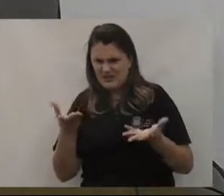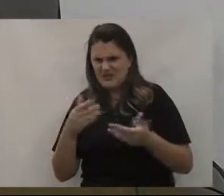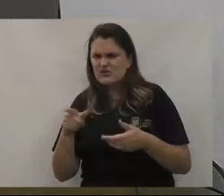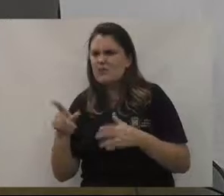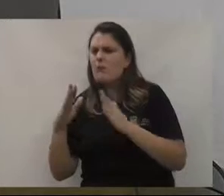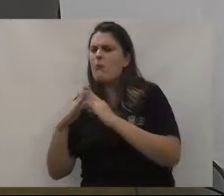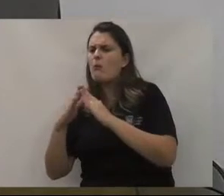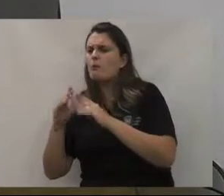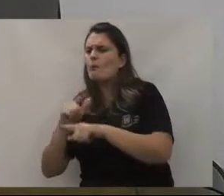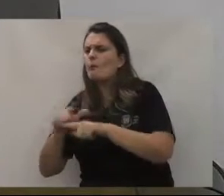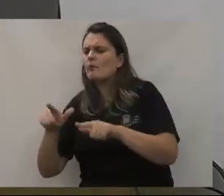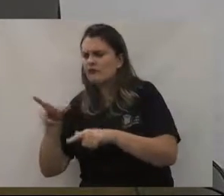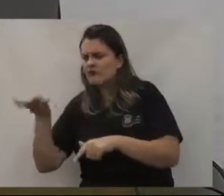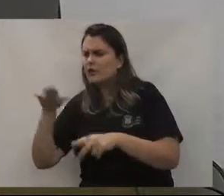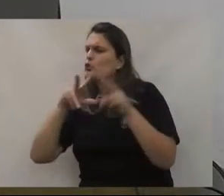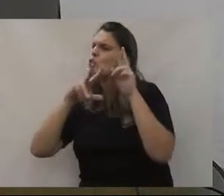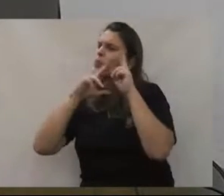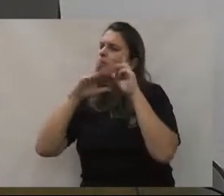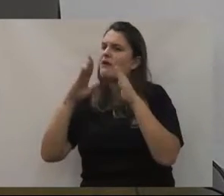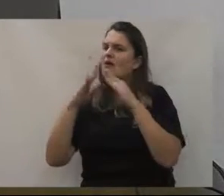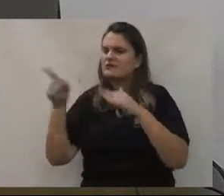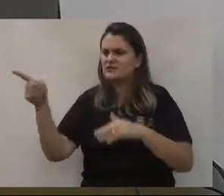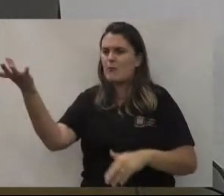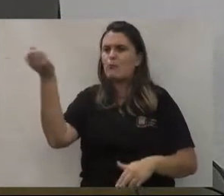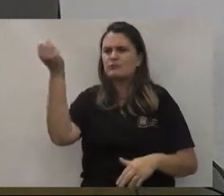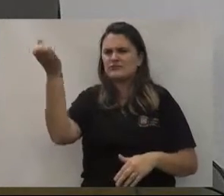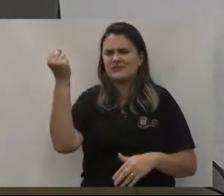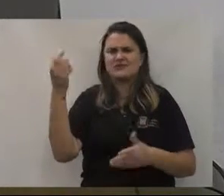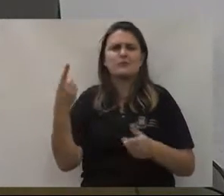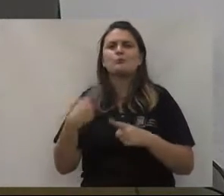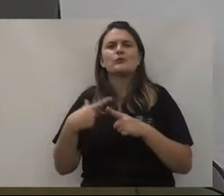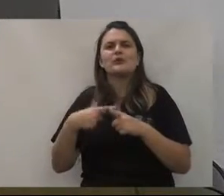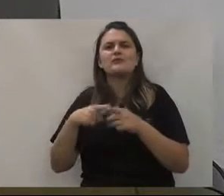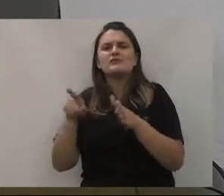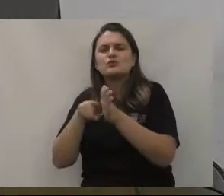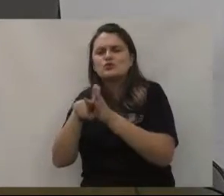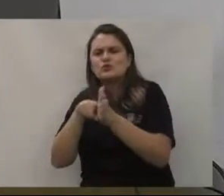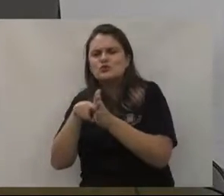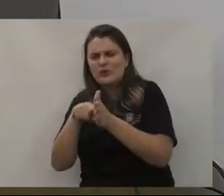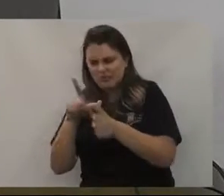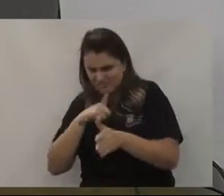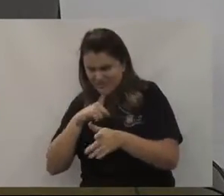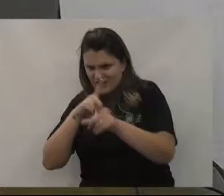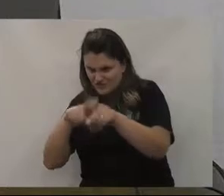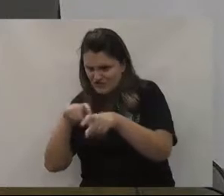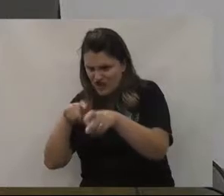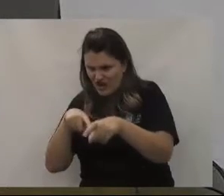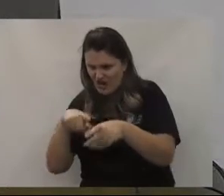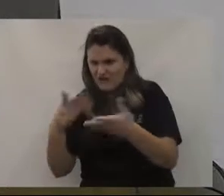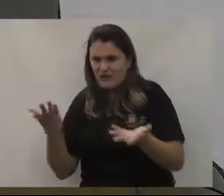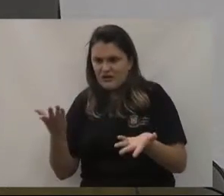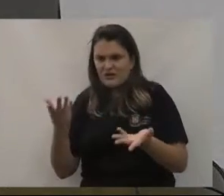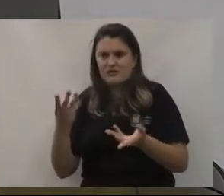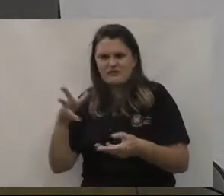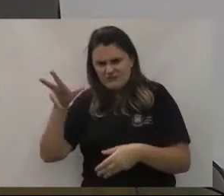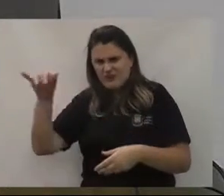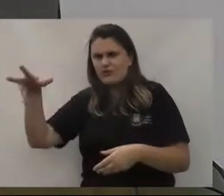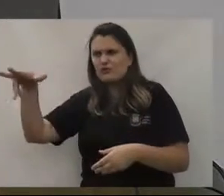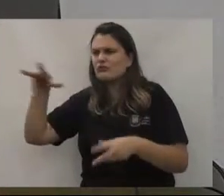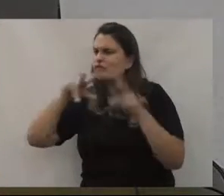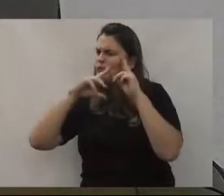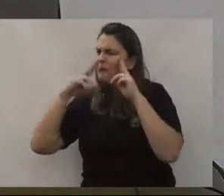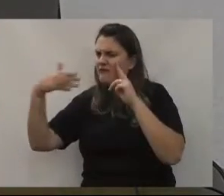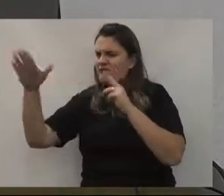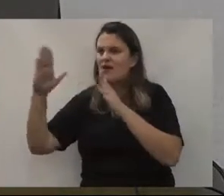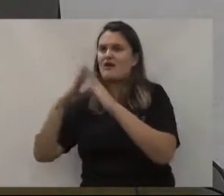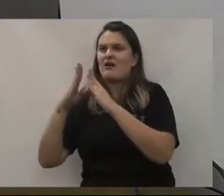por que você não vai para casa dormir? Está aposentado. Por que você faz isso? Você tem uma chácara que fica no alto. Vá dormir, vá para casa, que